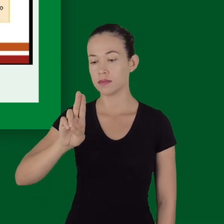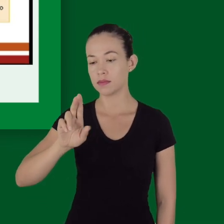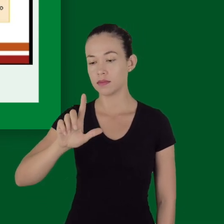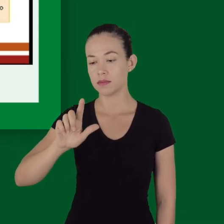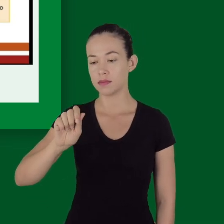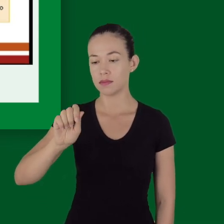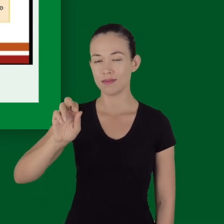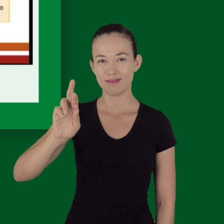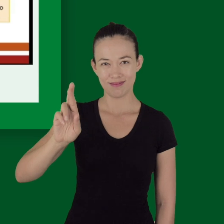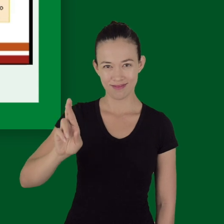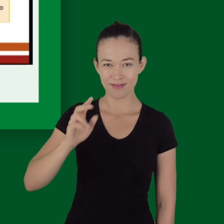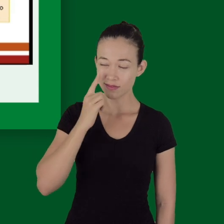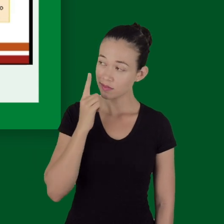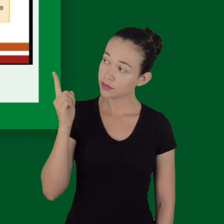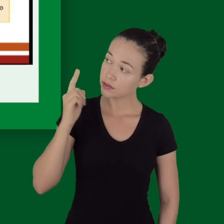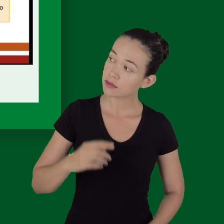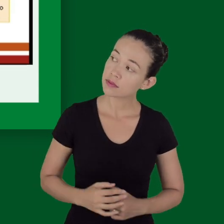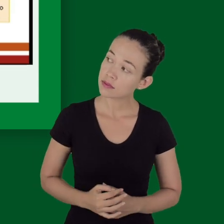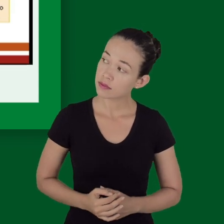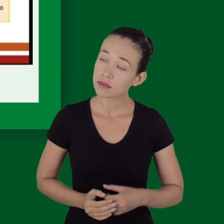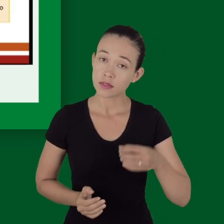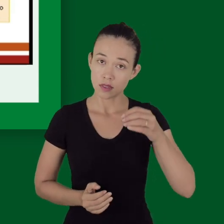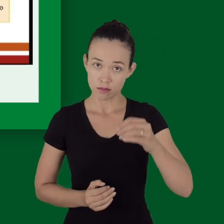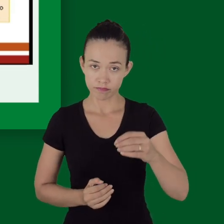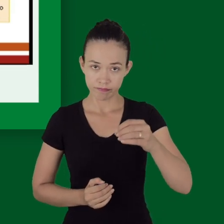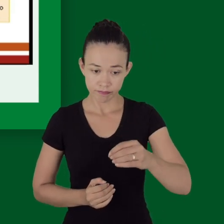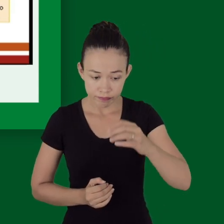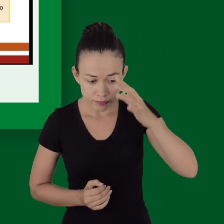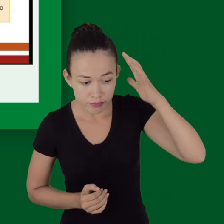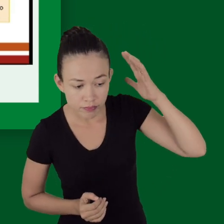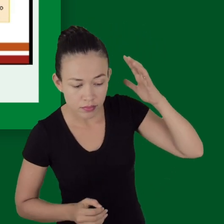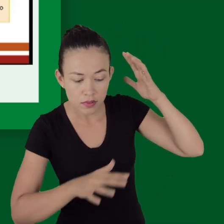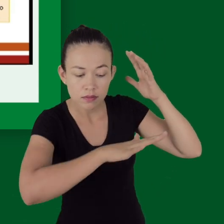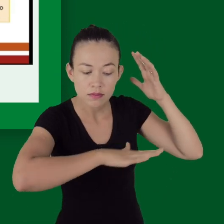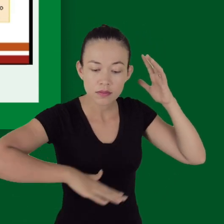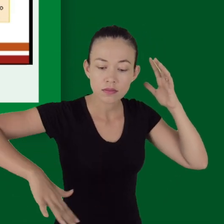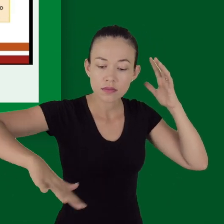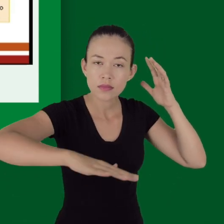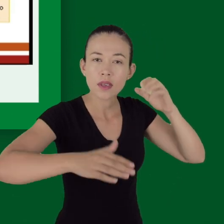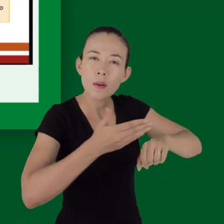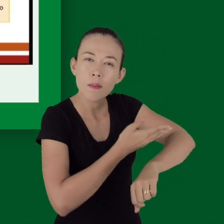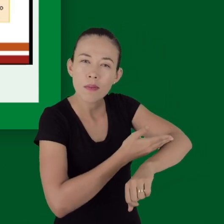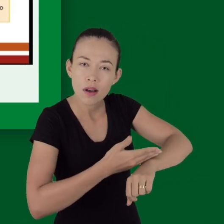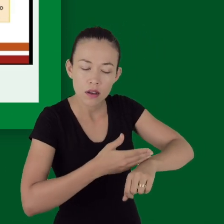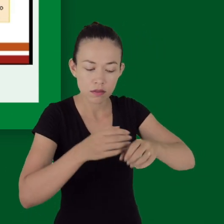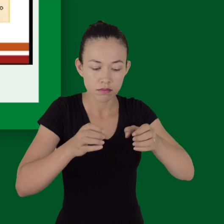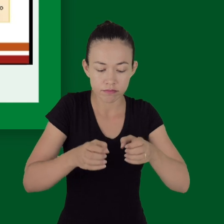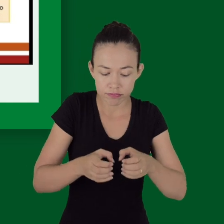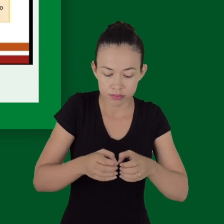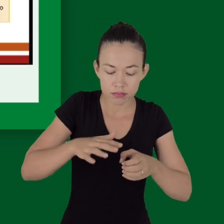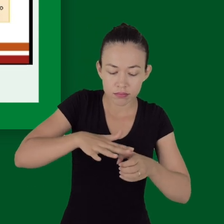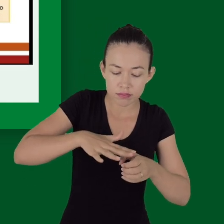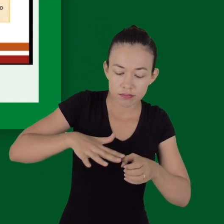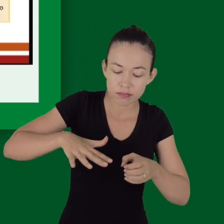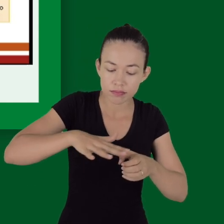aí, né? O H medular, que tem os corpos axoniais, e as suas raízes axoniais aí nessa parte branca